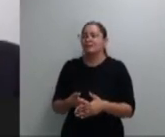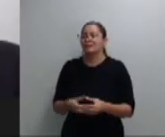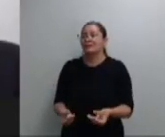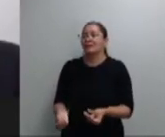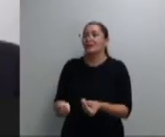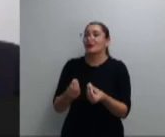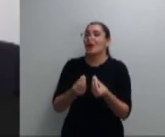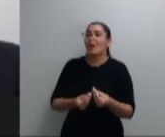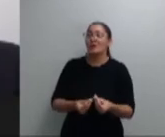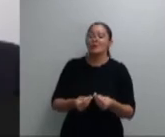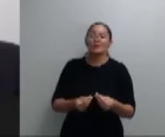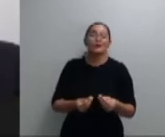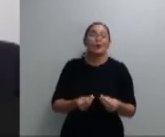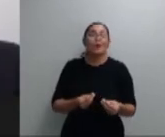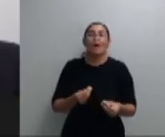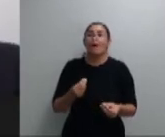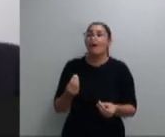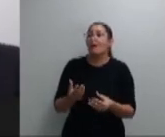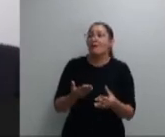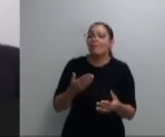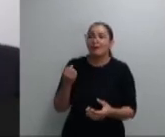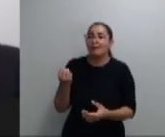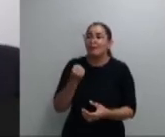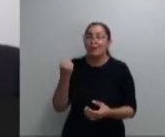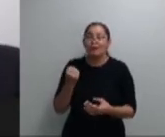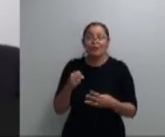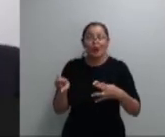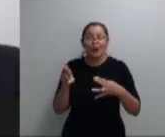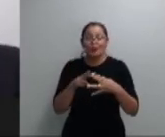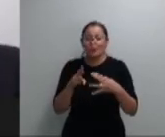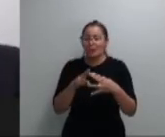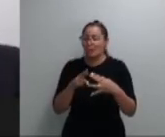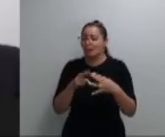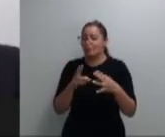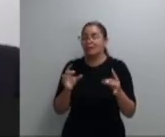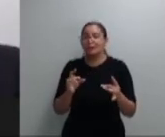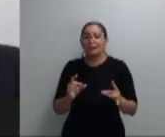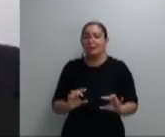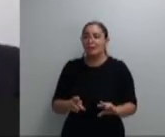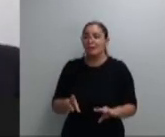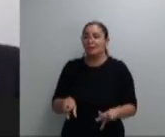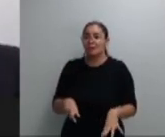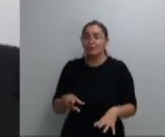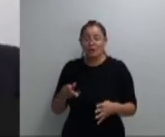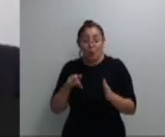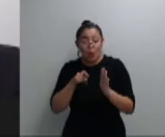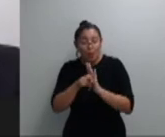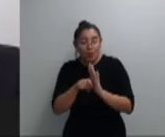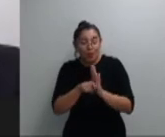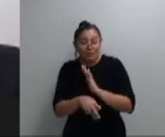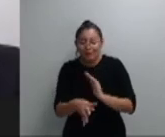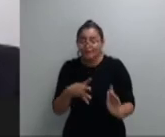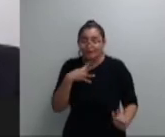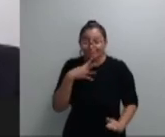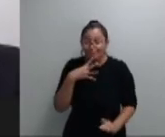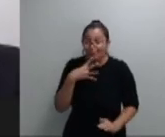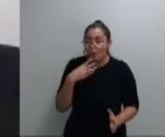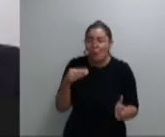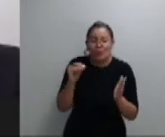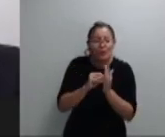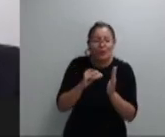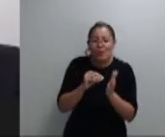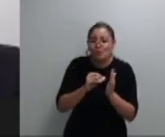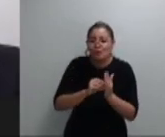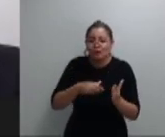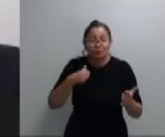no agravo interno se esse recurso nem sequer chegou a ser conhecido por falta de cumprimento de